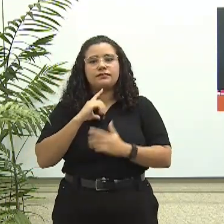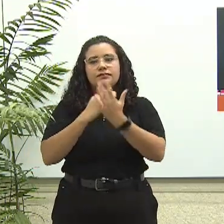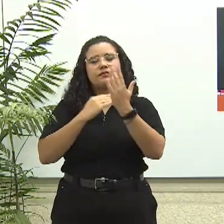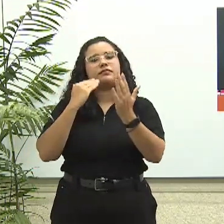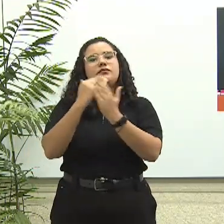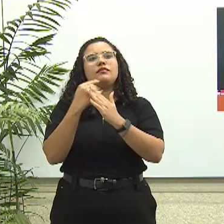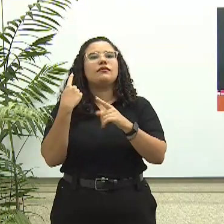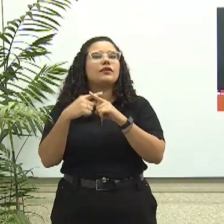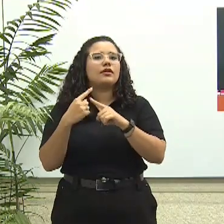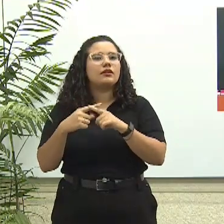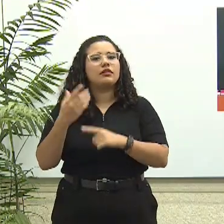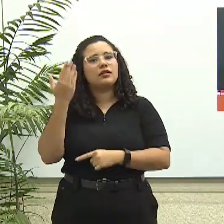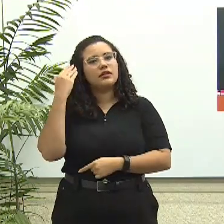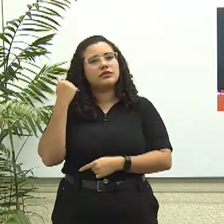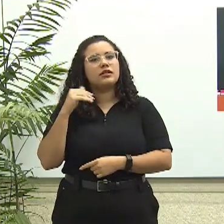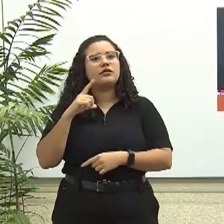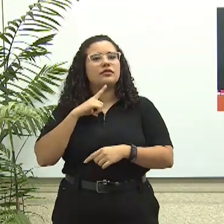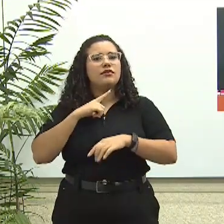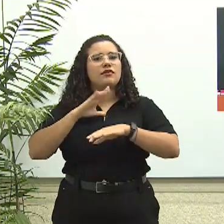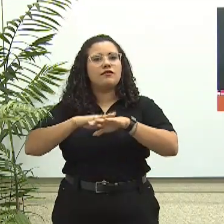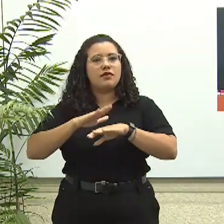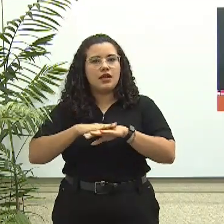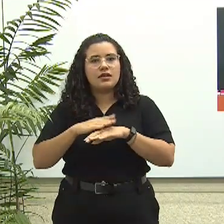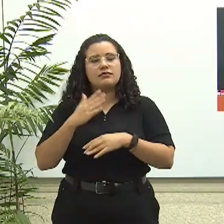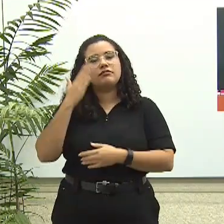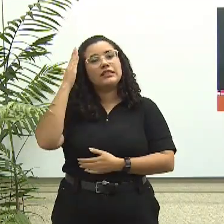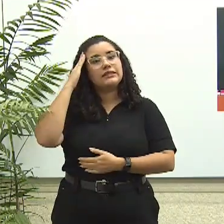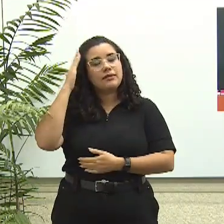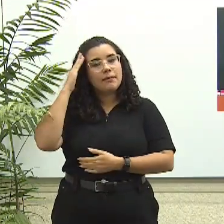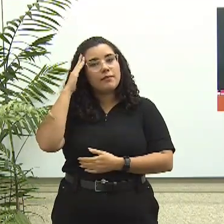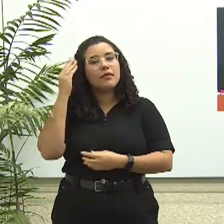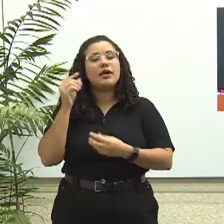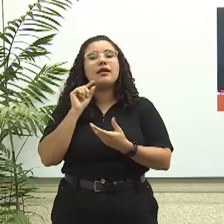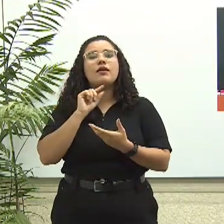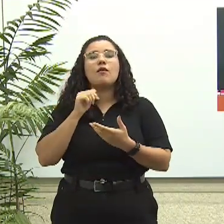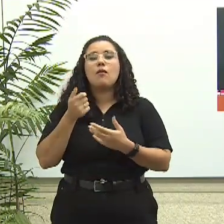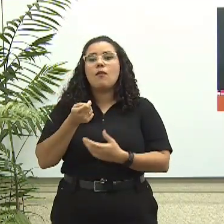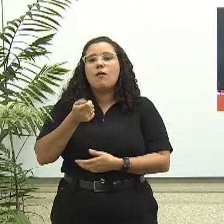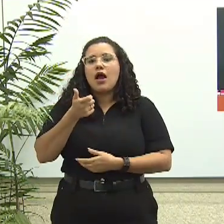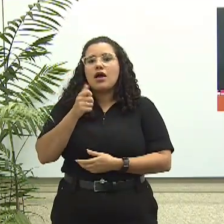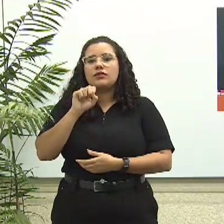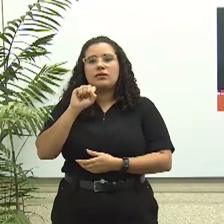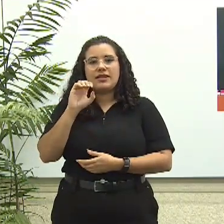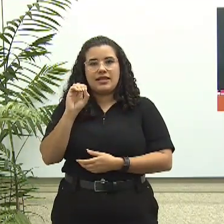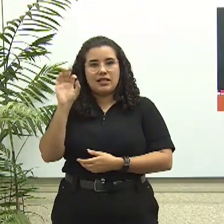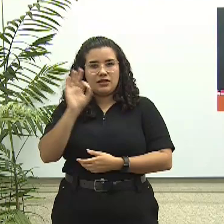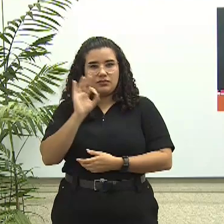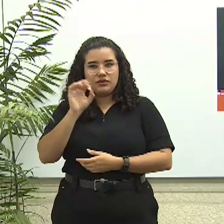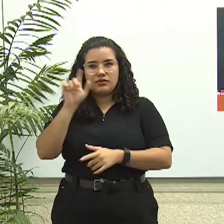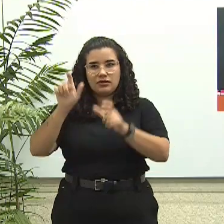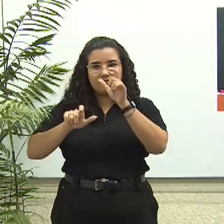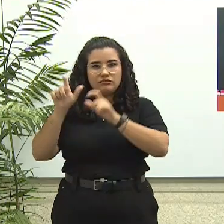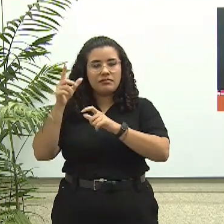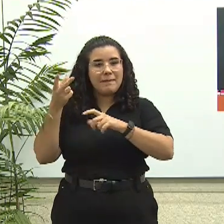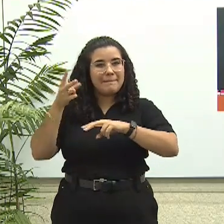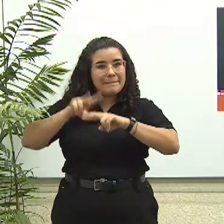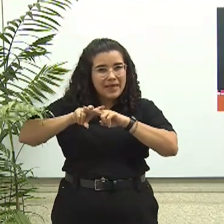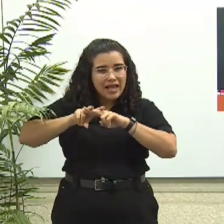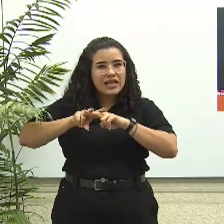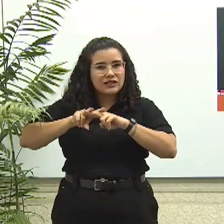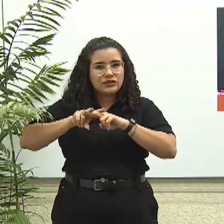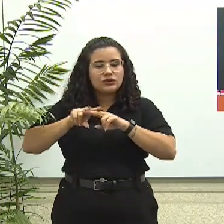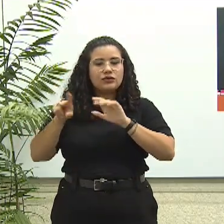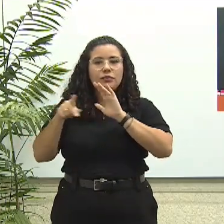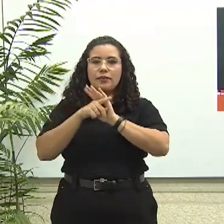o o o o monitoramento para saber quase 80% dos presos que e presos injustamente por